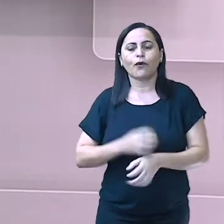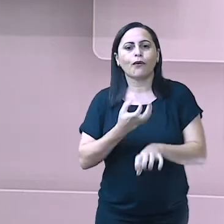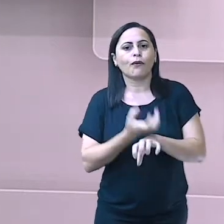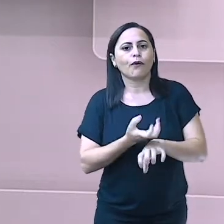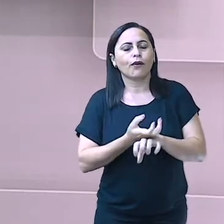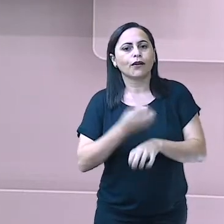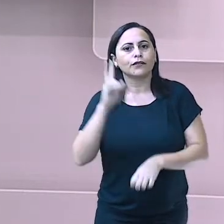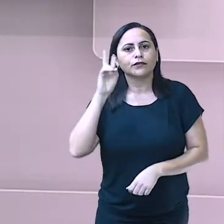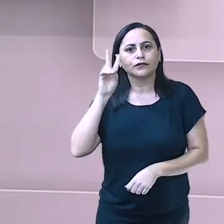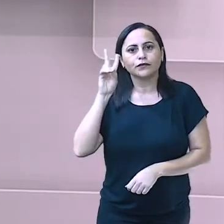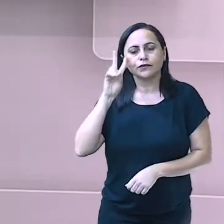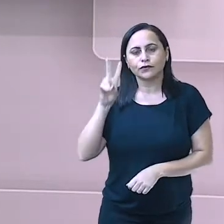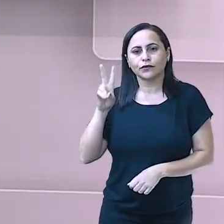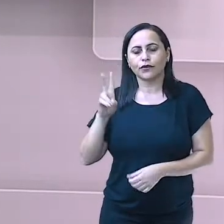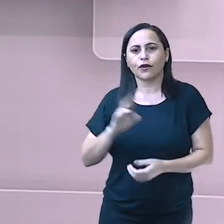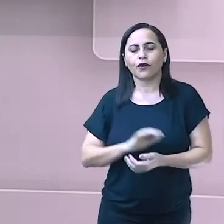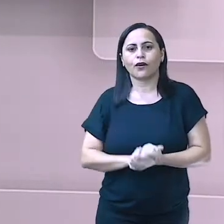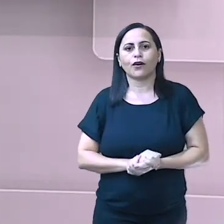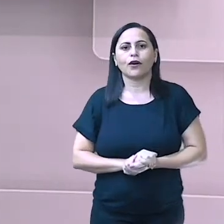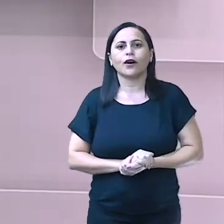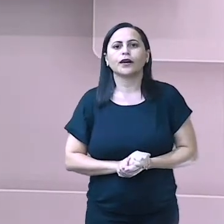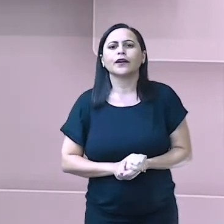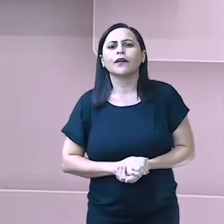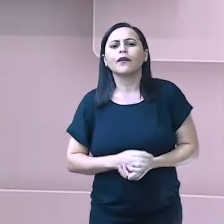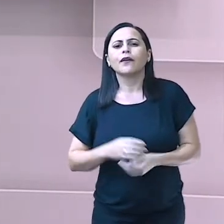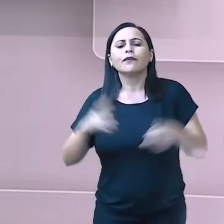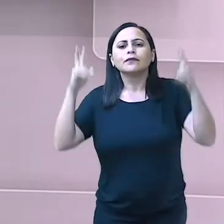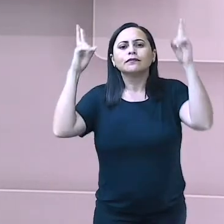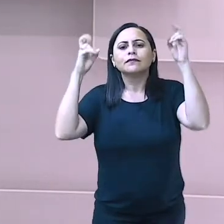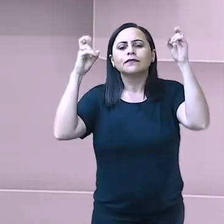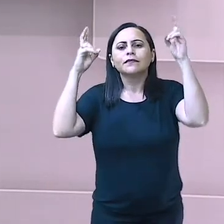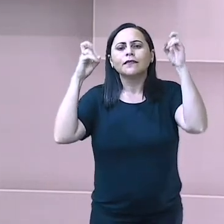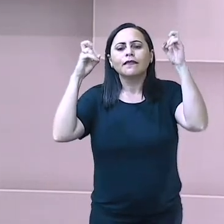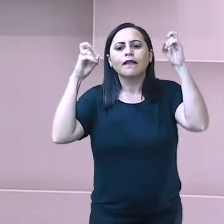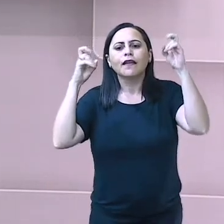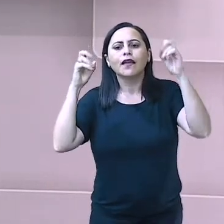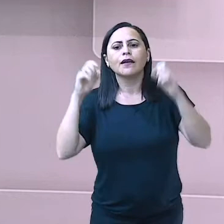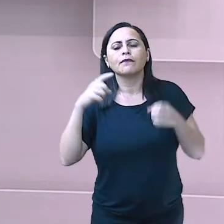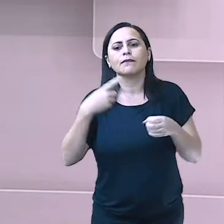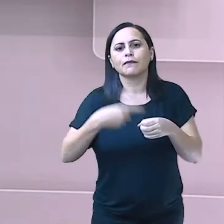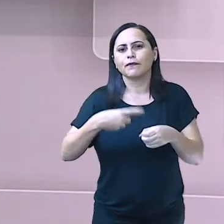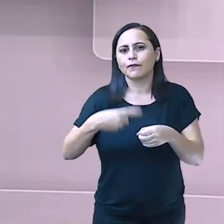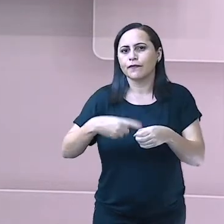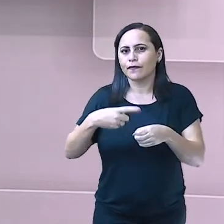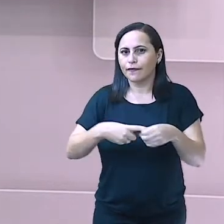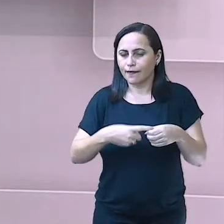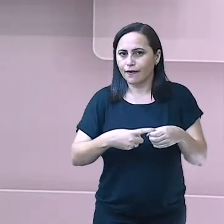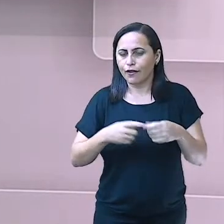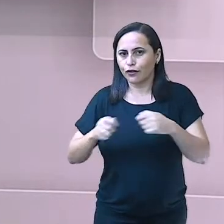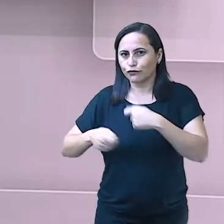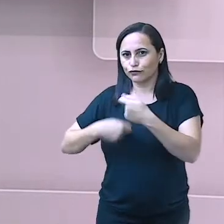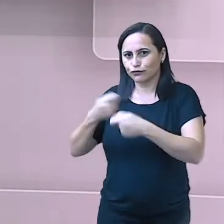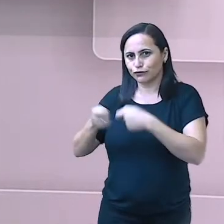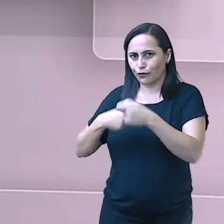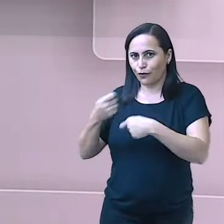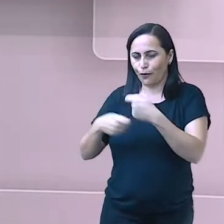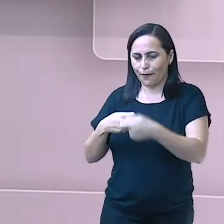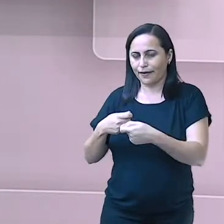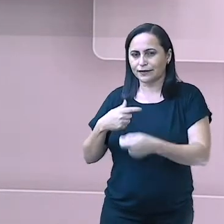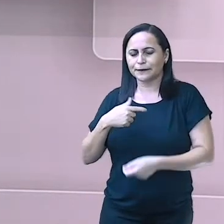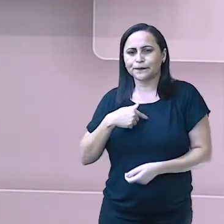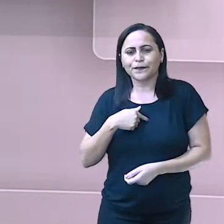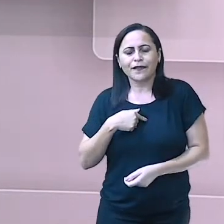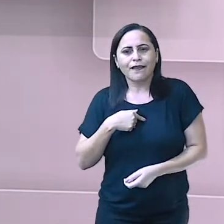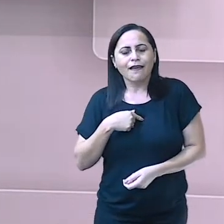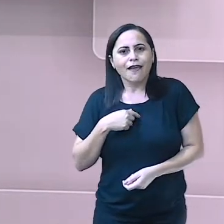abordar o tema das cidades e o comércio. Quando vocês receberam essas atividades, eu achei bastante interessante porque aqui a gente